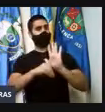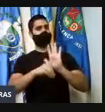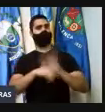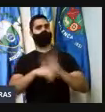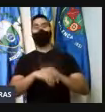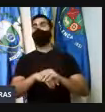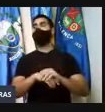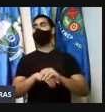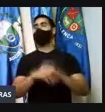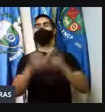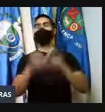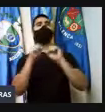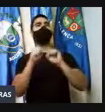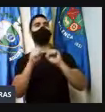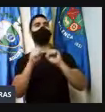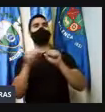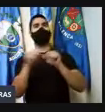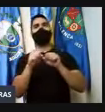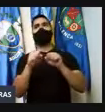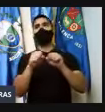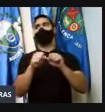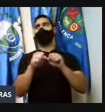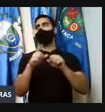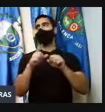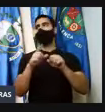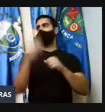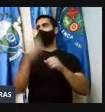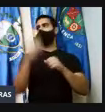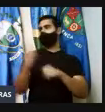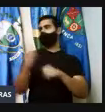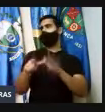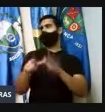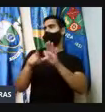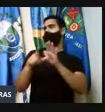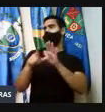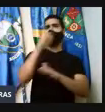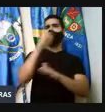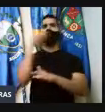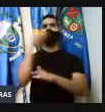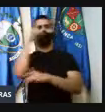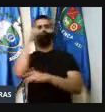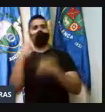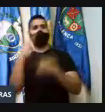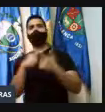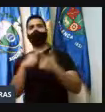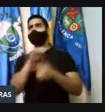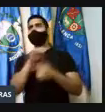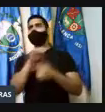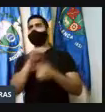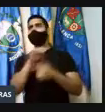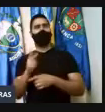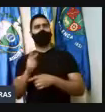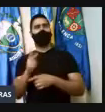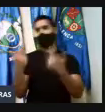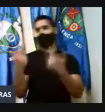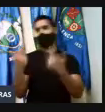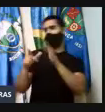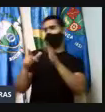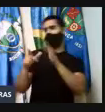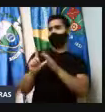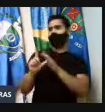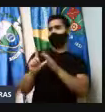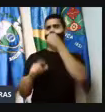que possa se fazer cumprir já antes desse final de semana, porque mais um final de semana, como foi o anterior,